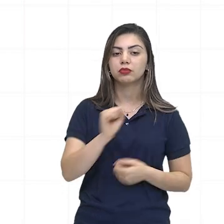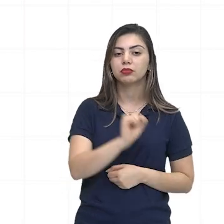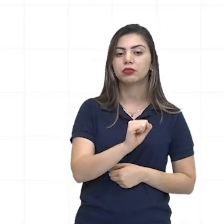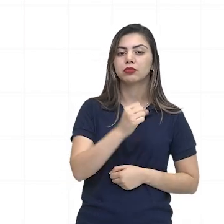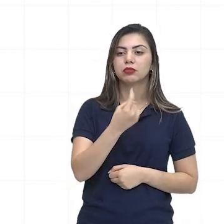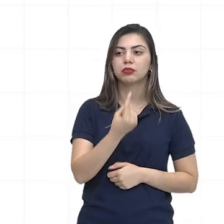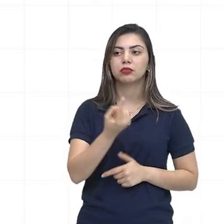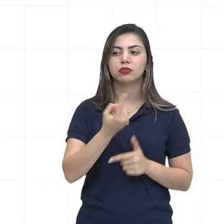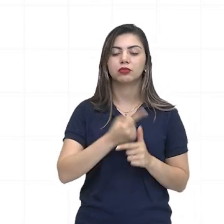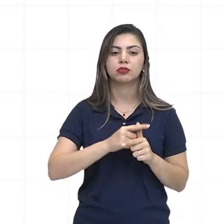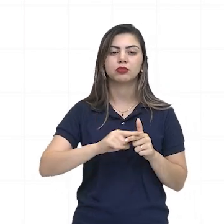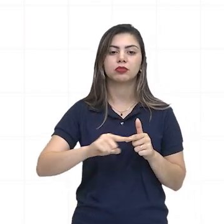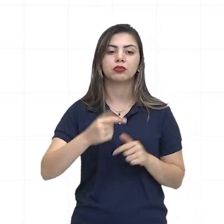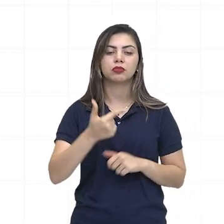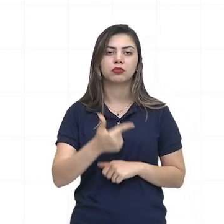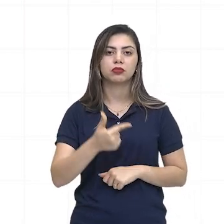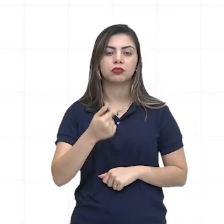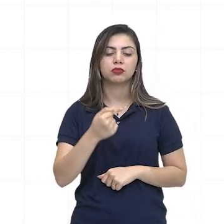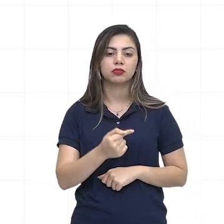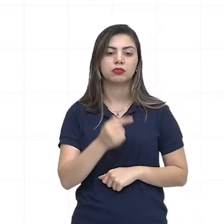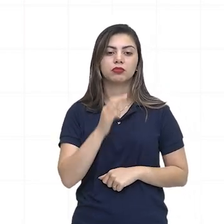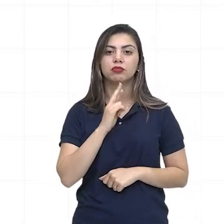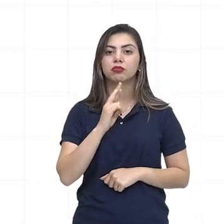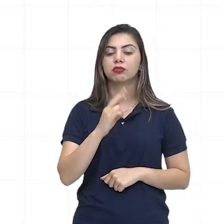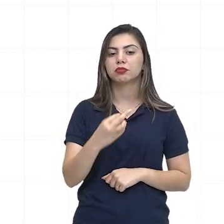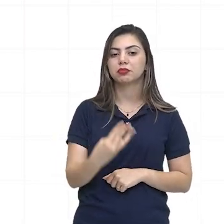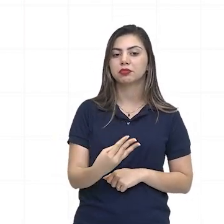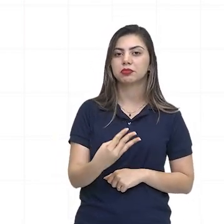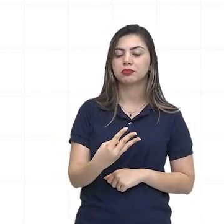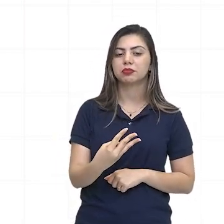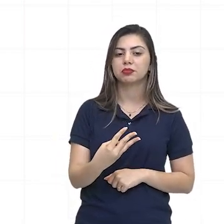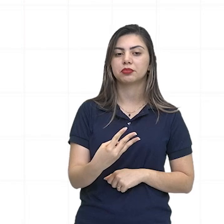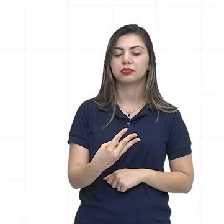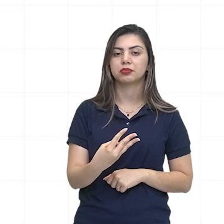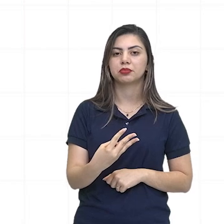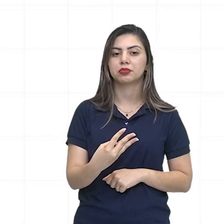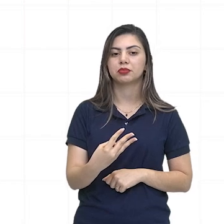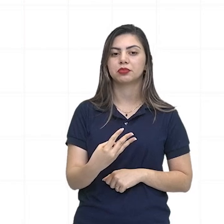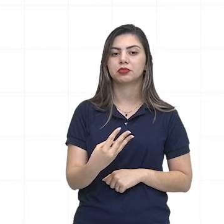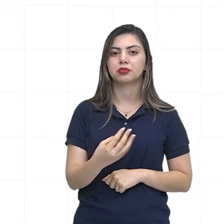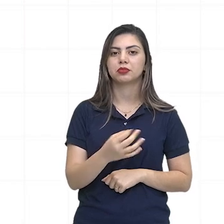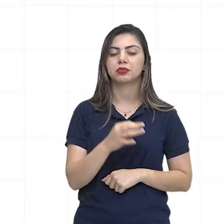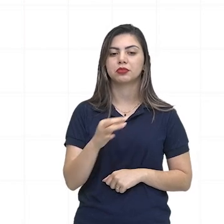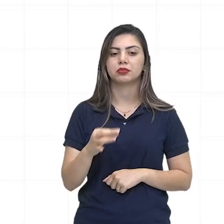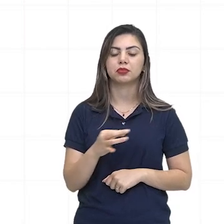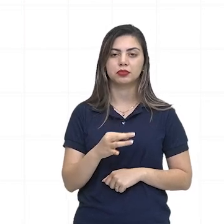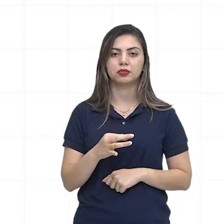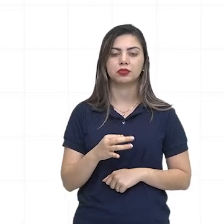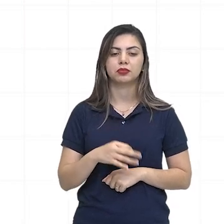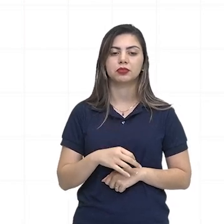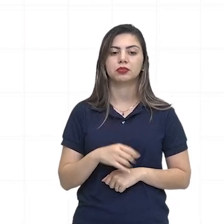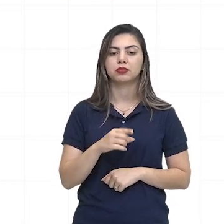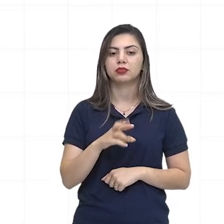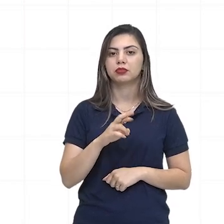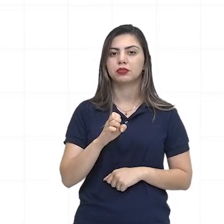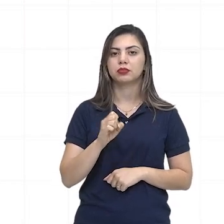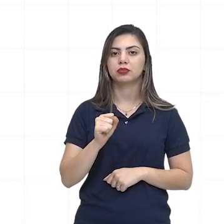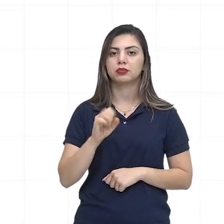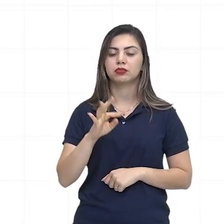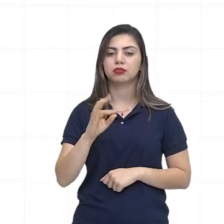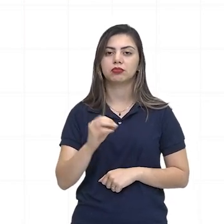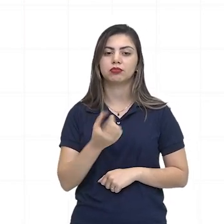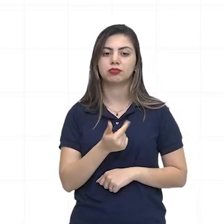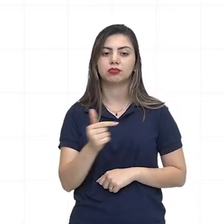81 por 27 é exatamente igual a 3. E não deixa resto. Por quê? Vamos ver